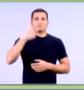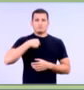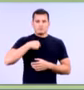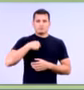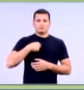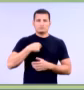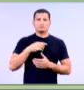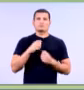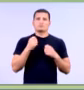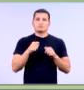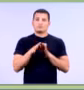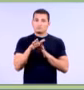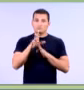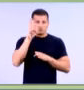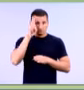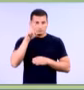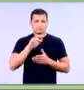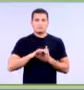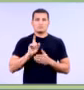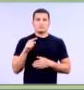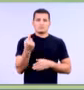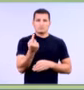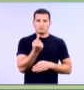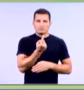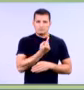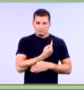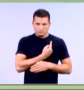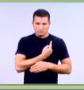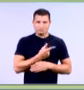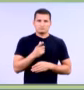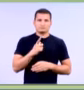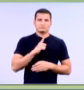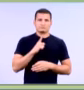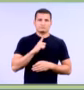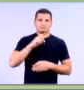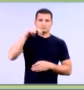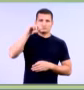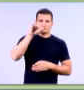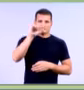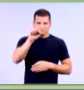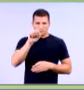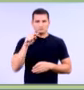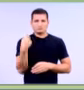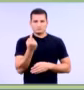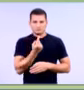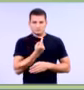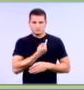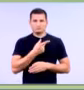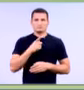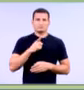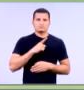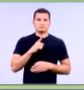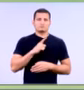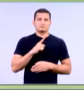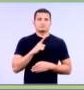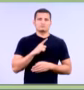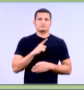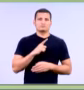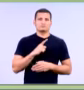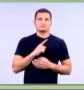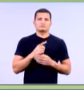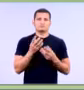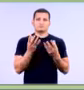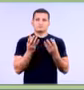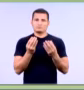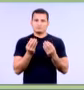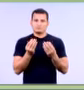Nós, né? Então, nós teremos nós teremos